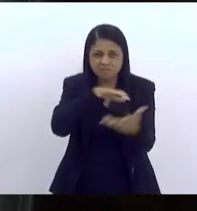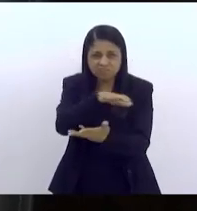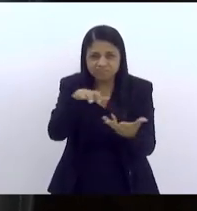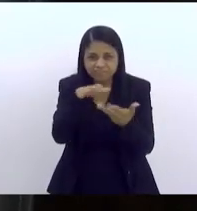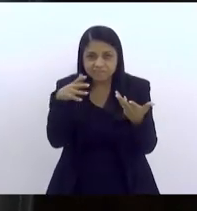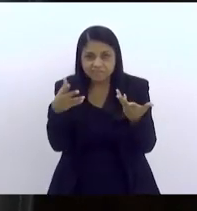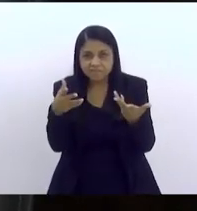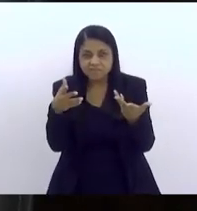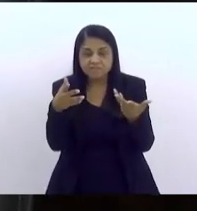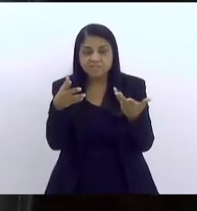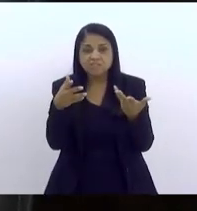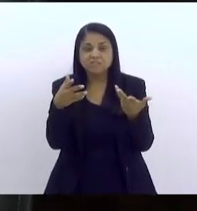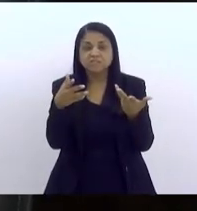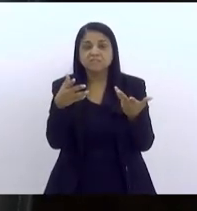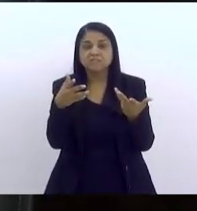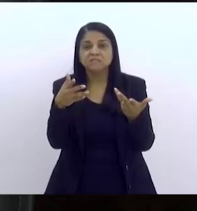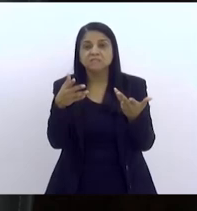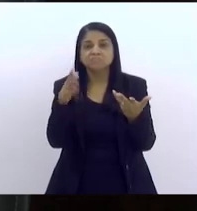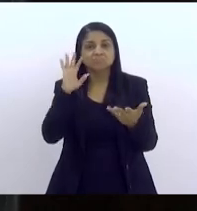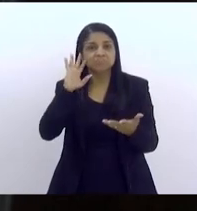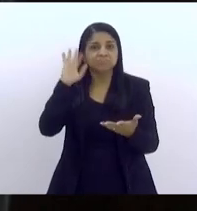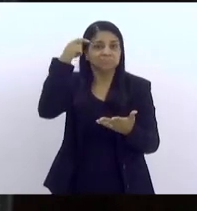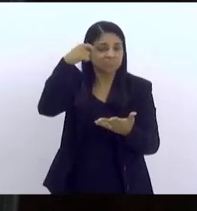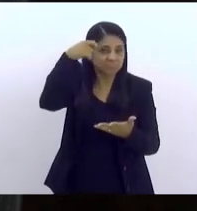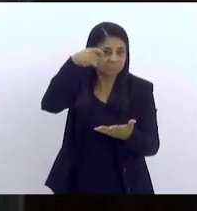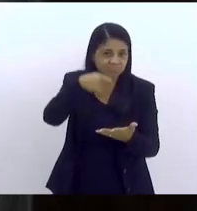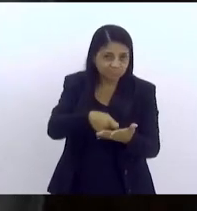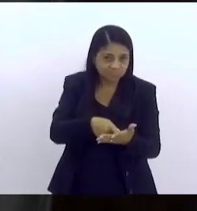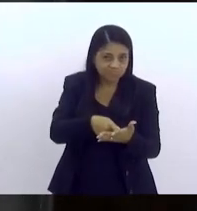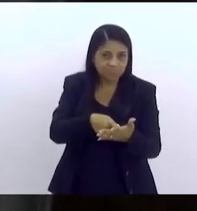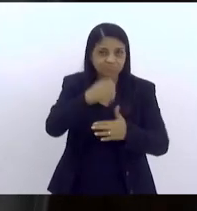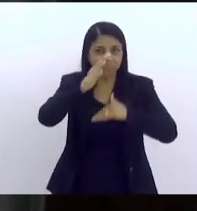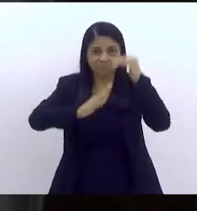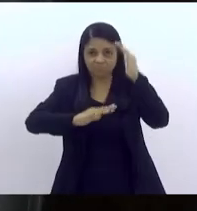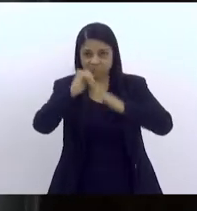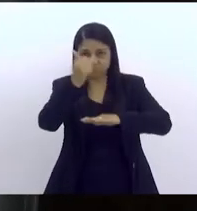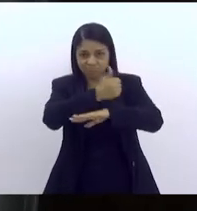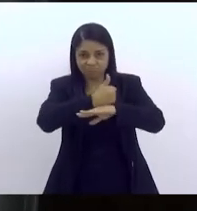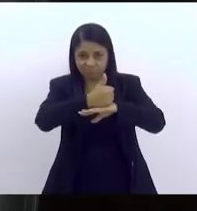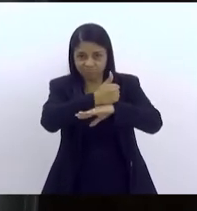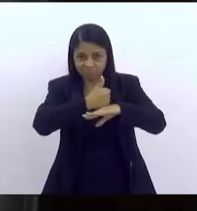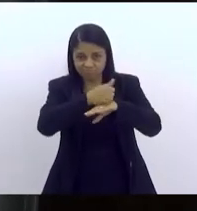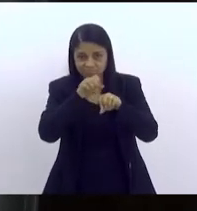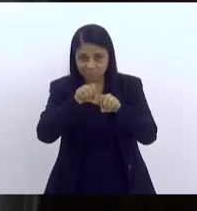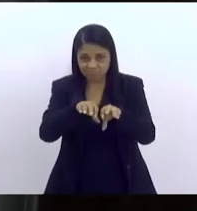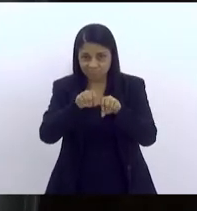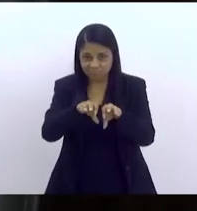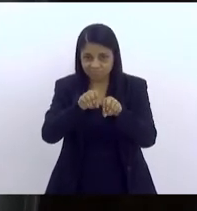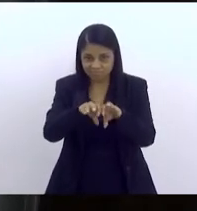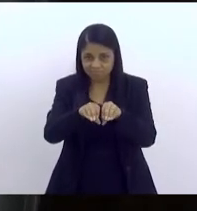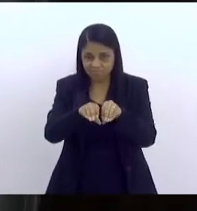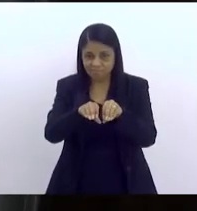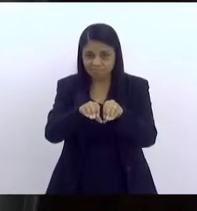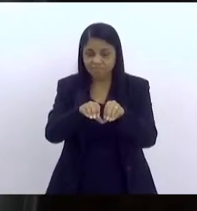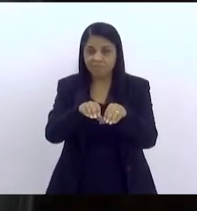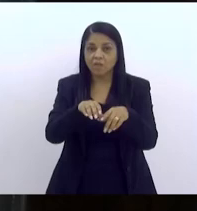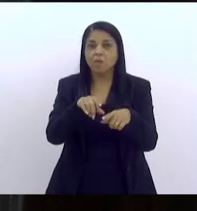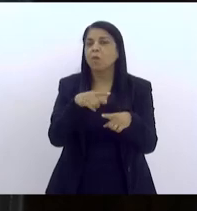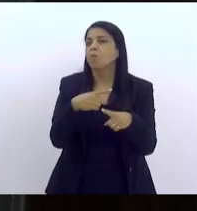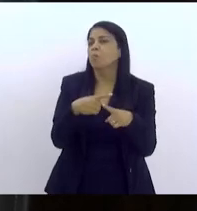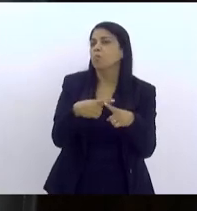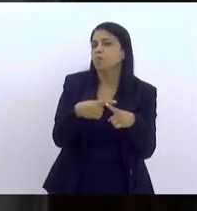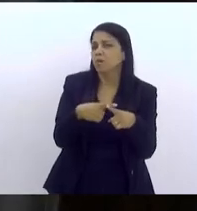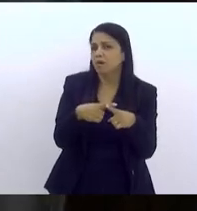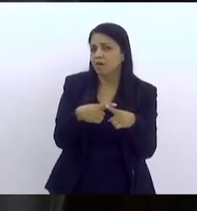e diante dessa decisão dos educadores dos profissionais de educação porque